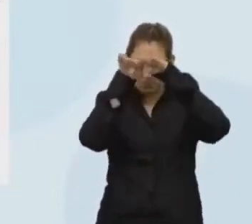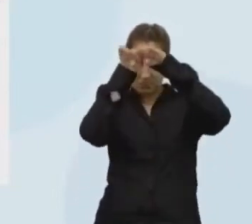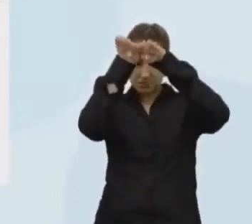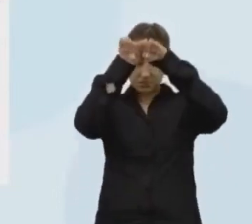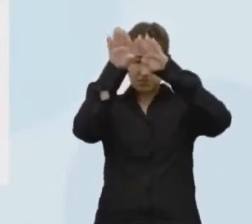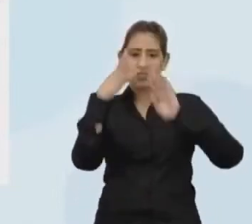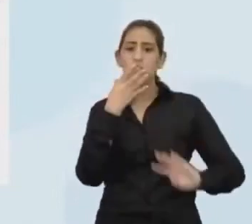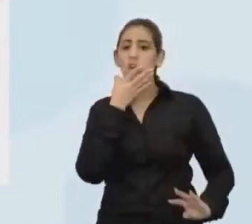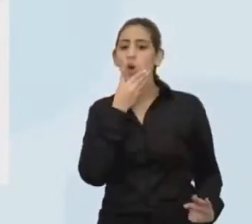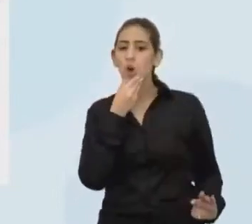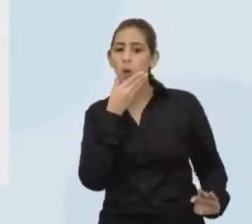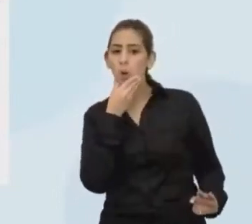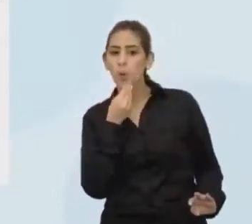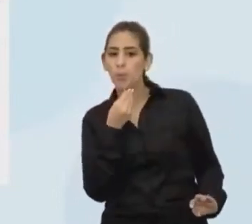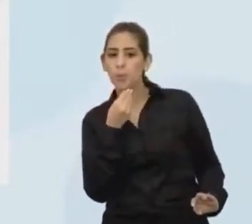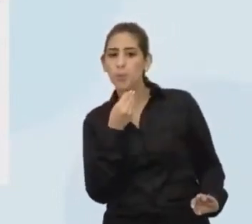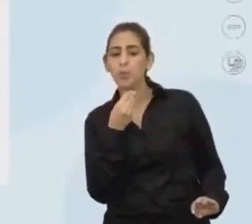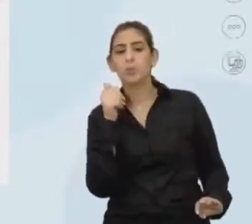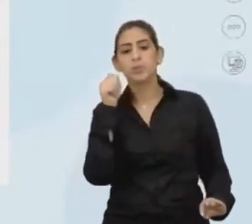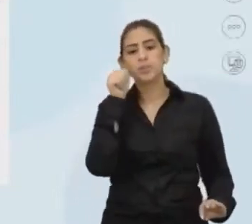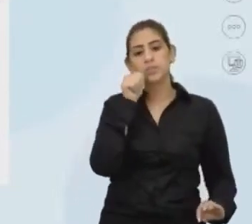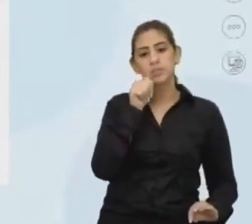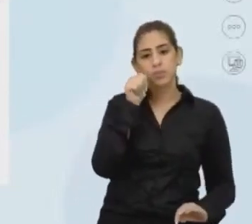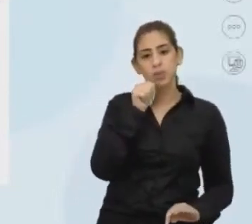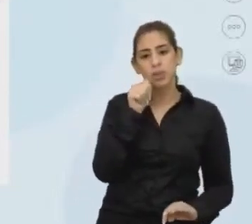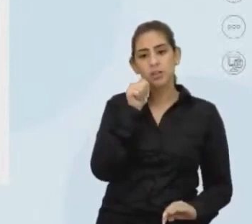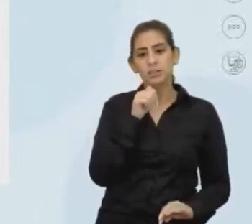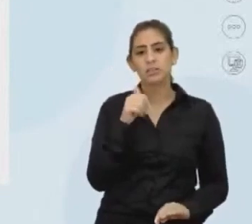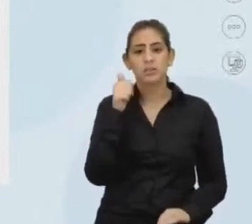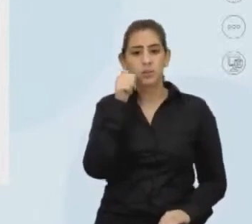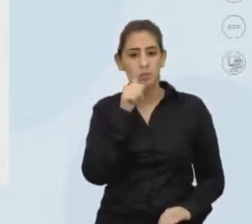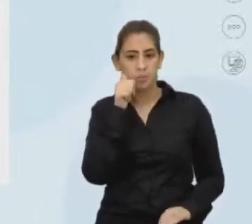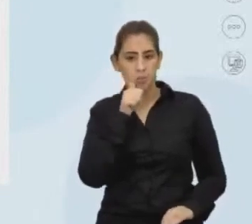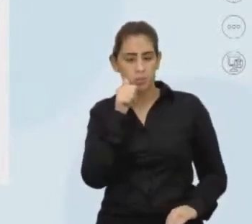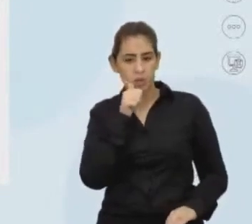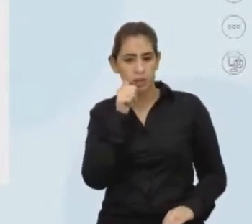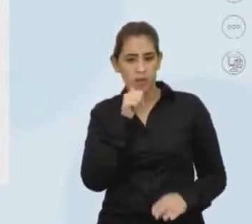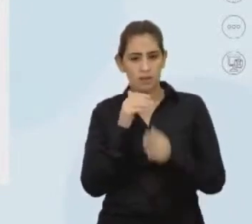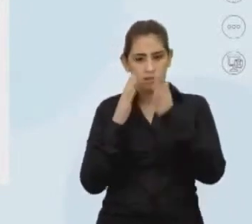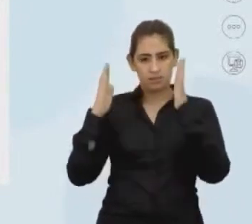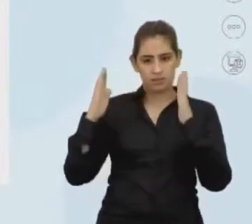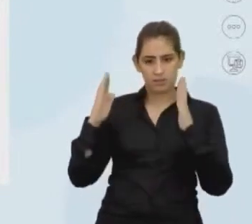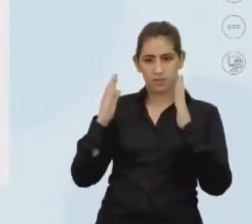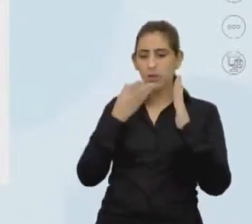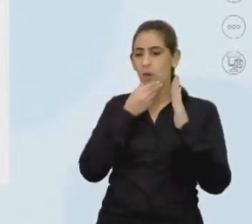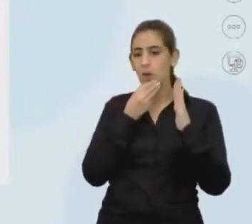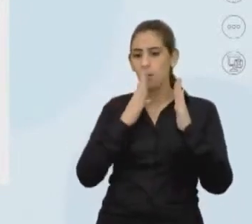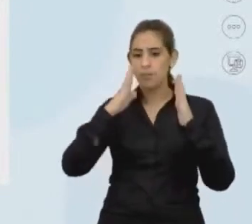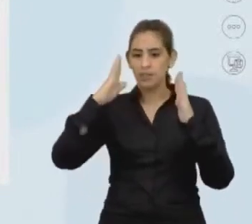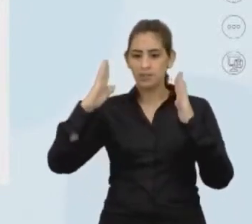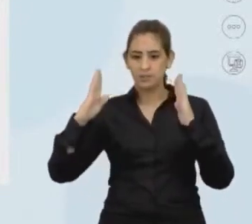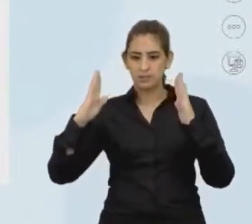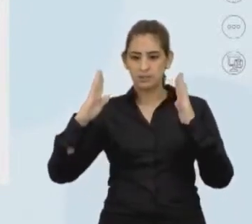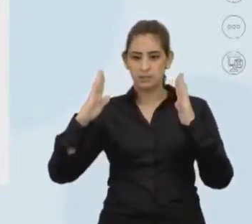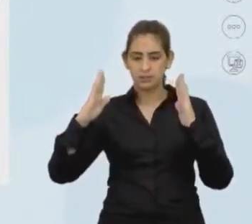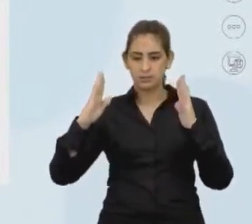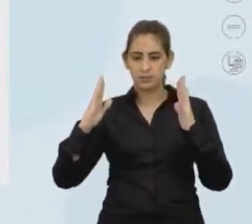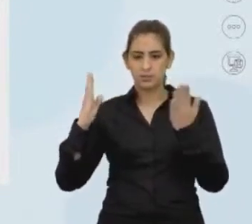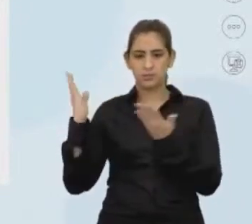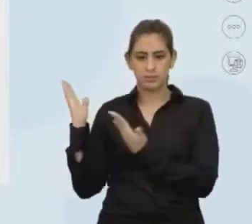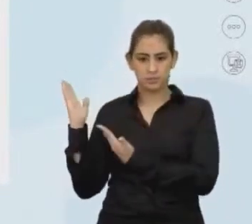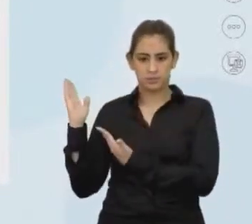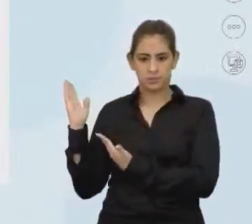de homens aqui no caso mulheres e de homens nessa distribuição né tendo aí uma maioria de